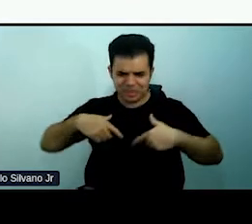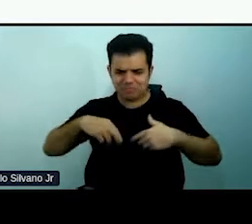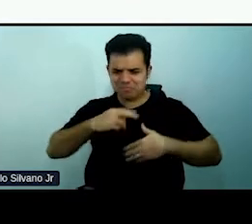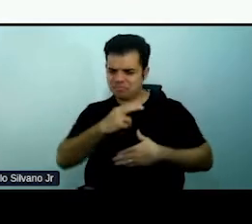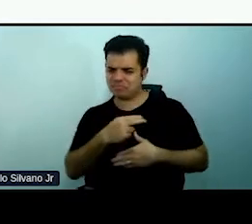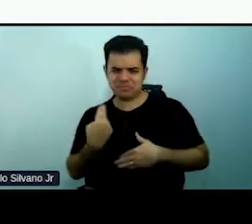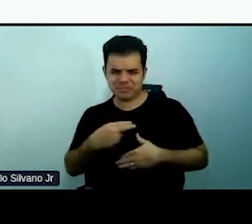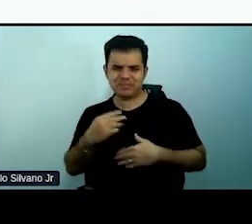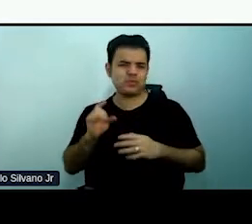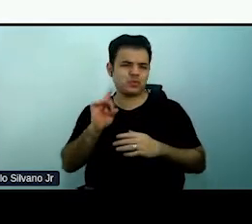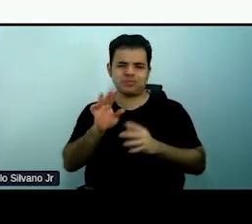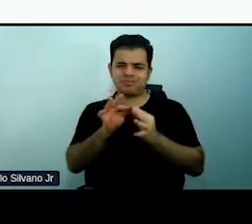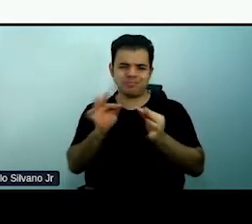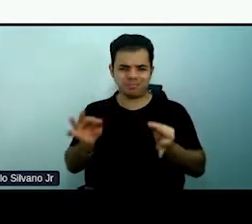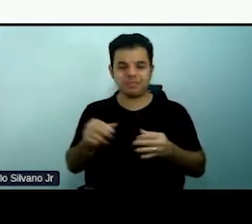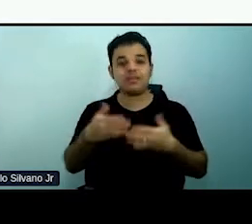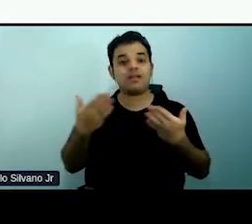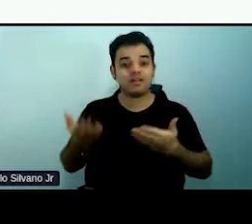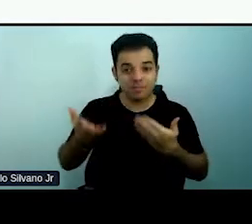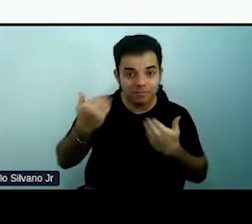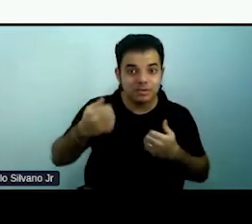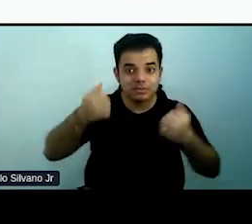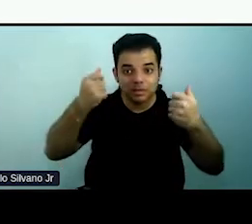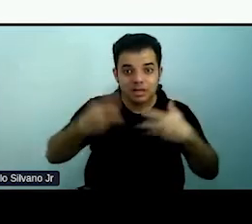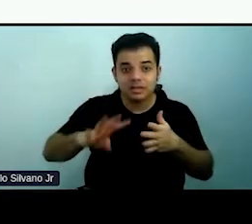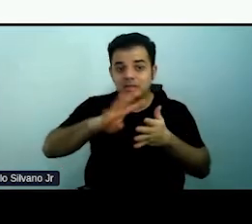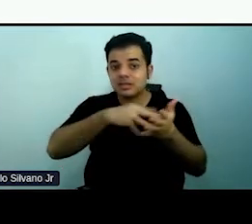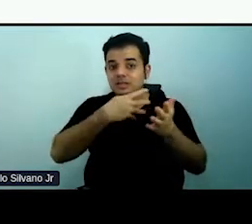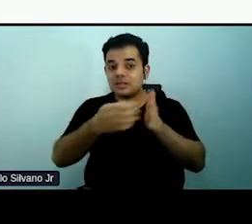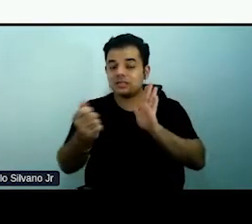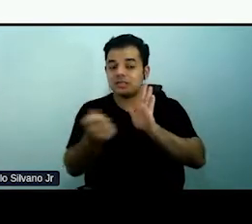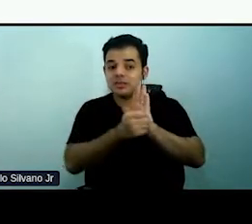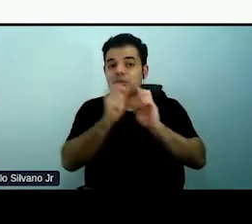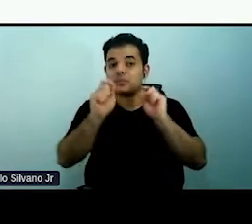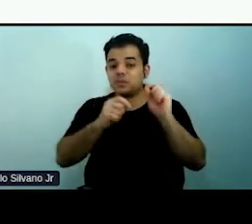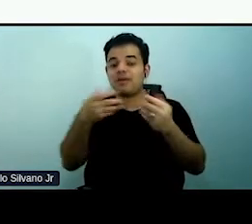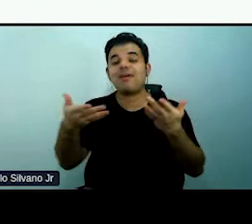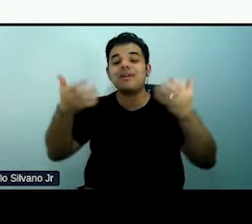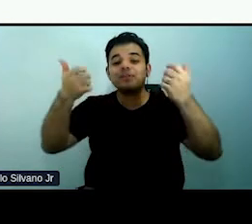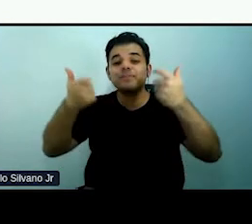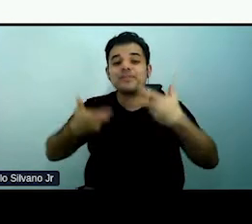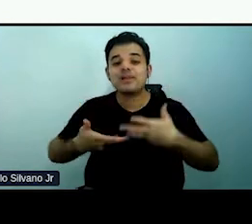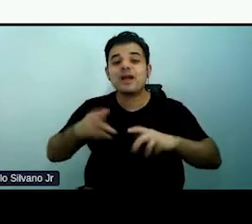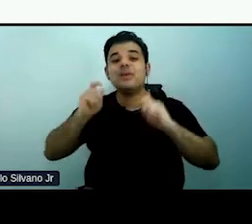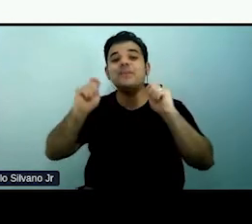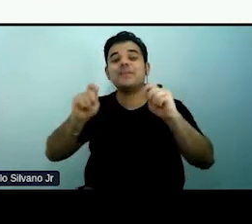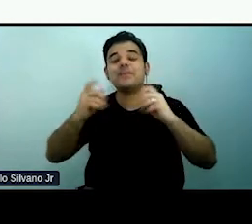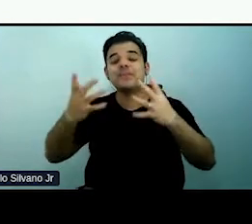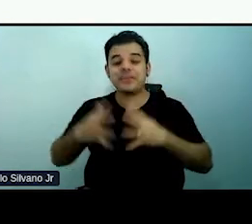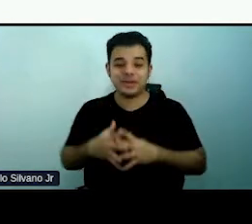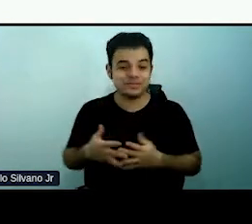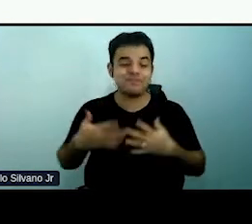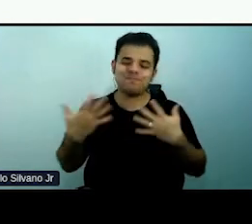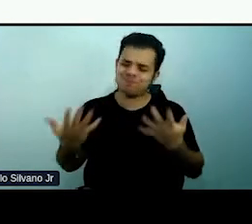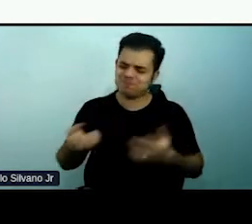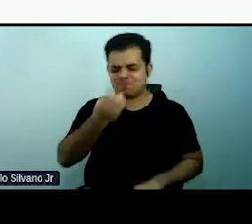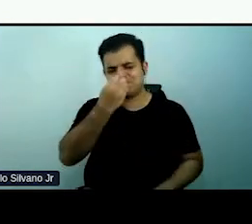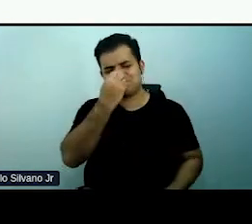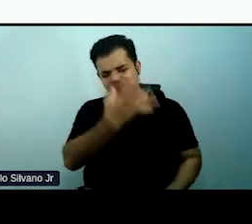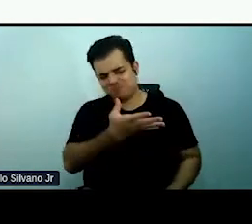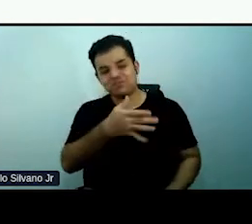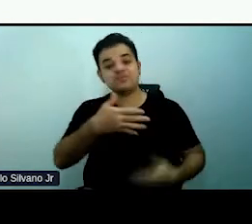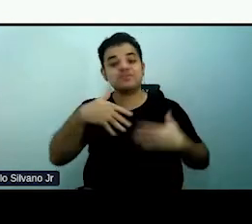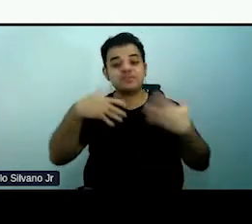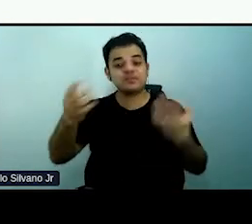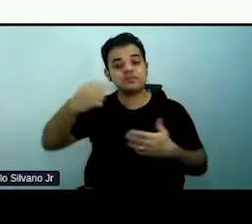basicamente é isso. Mas vamos lá falar da nossa agenda, Dedinho, o que que a gente vai abordar de fato? Boa, então, como eu já disse,